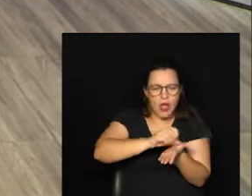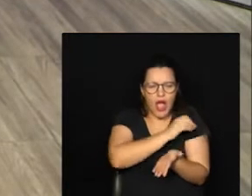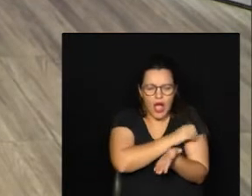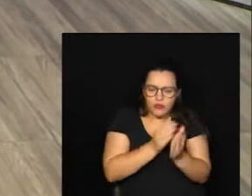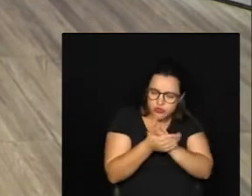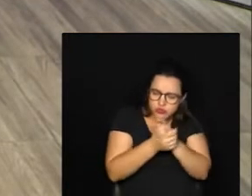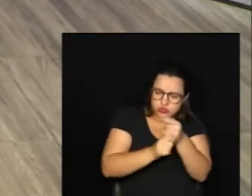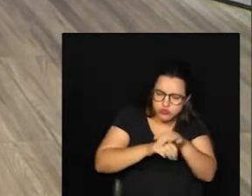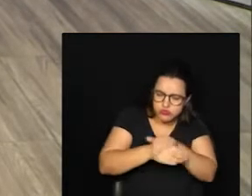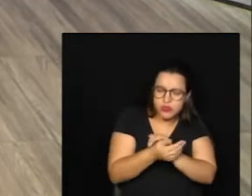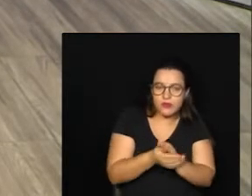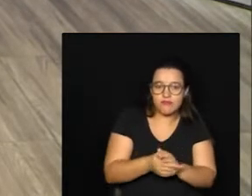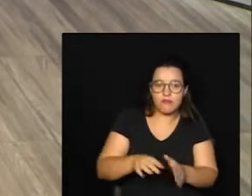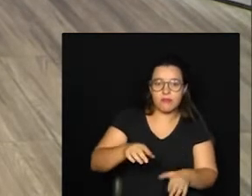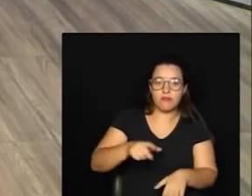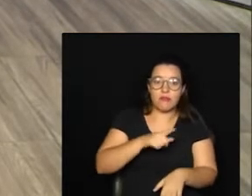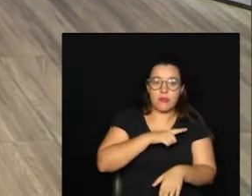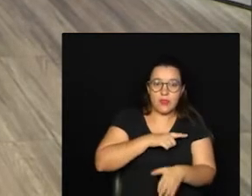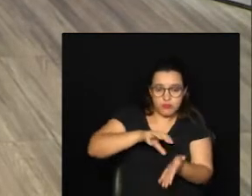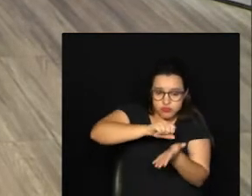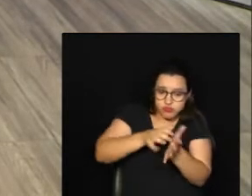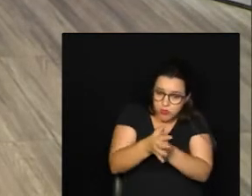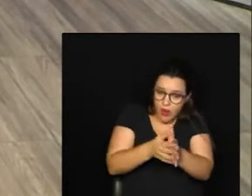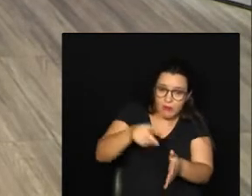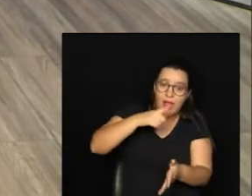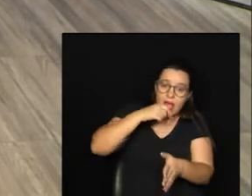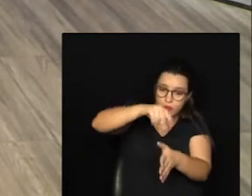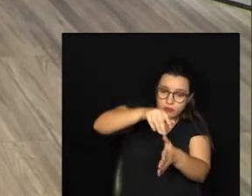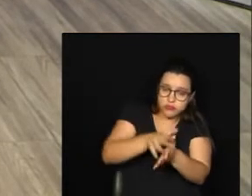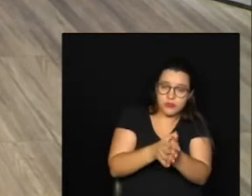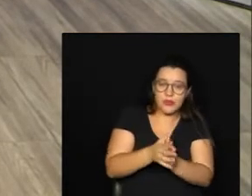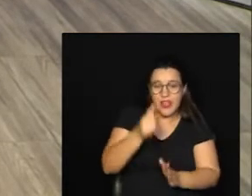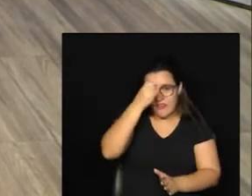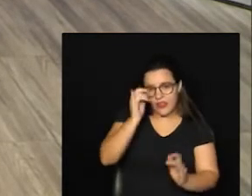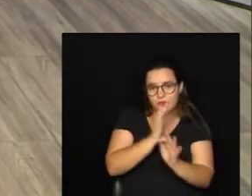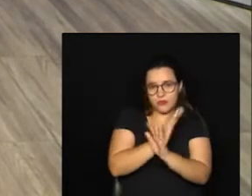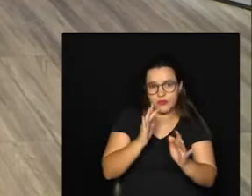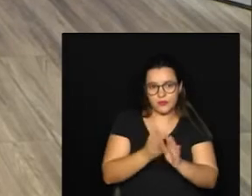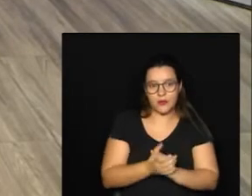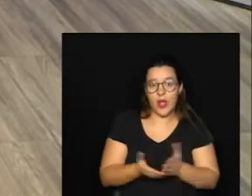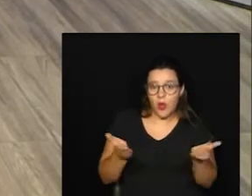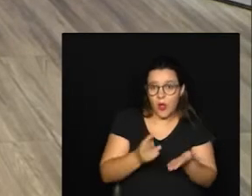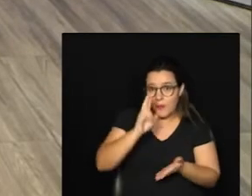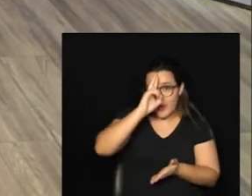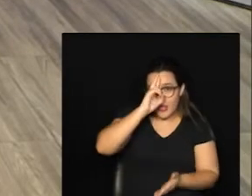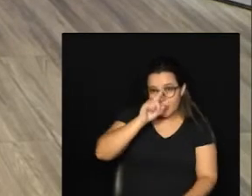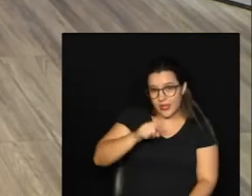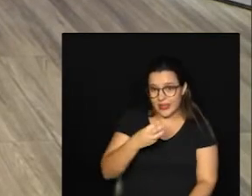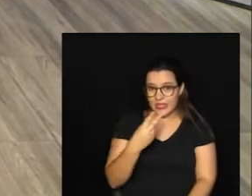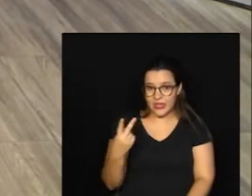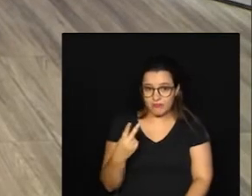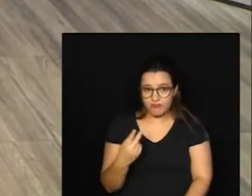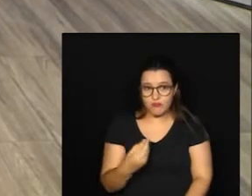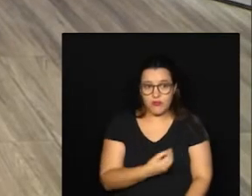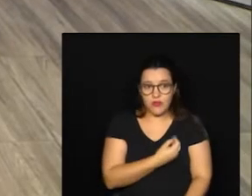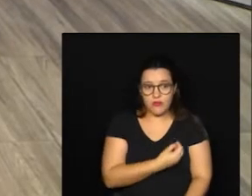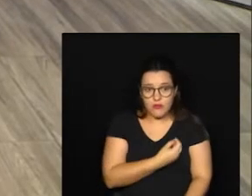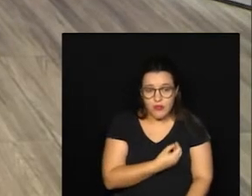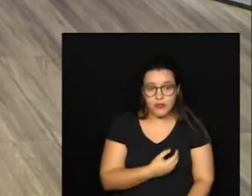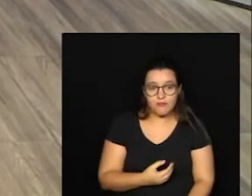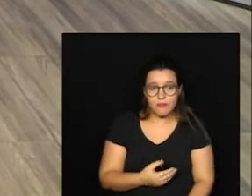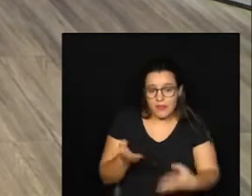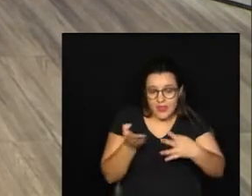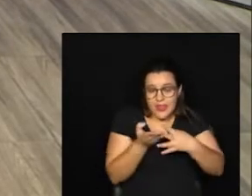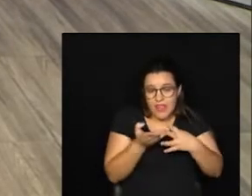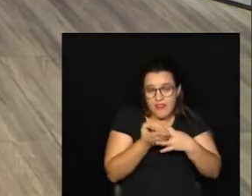as mãos e evitar aglomeração. Vamos fazer o seguinte, 12:32 aqui no Câmara Total, nós estamos ao vivo, mais um